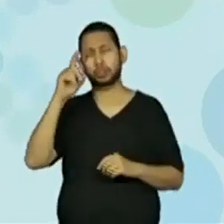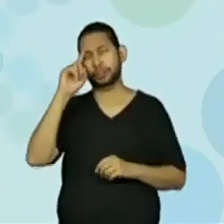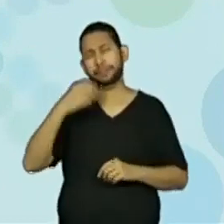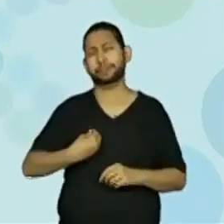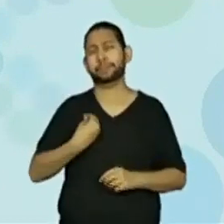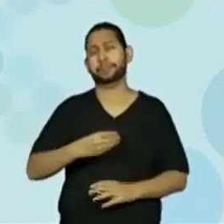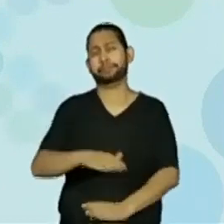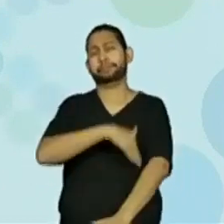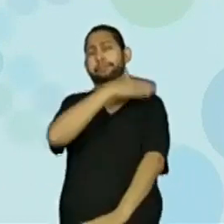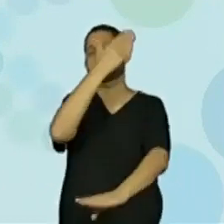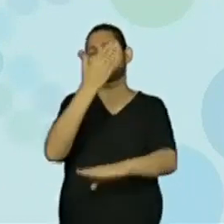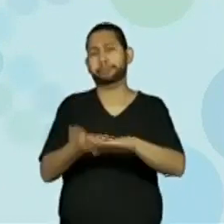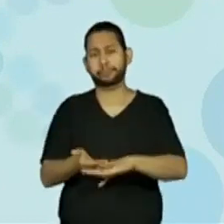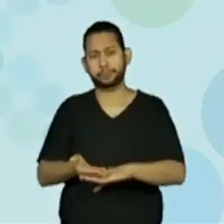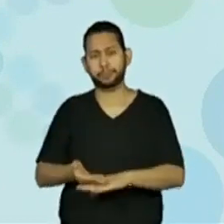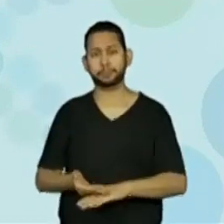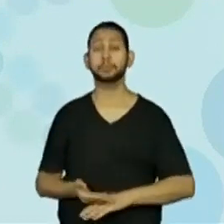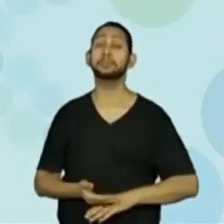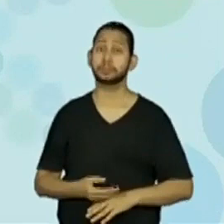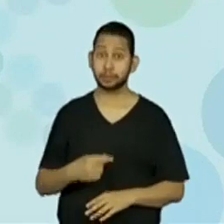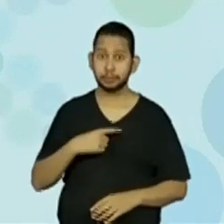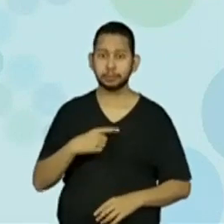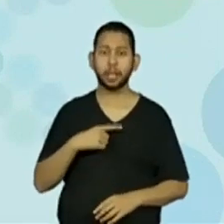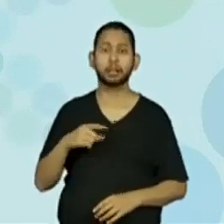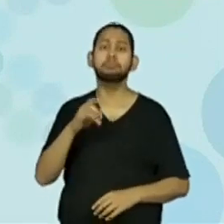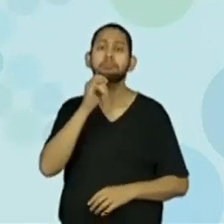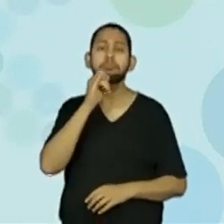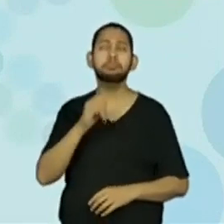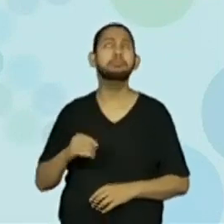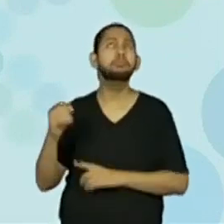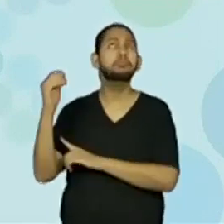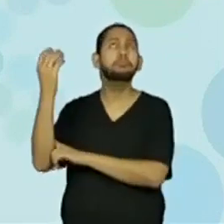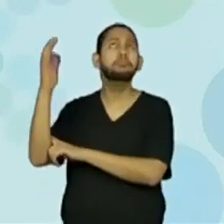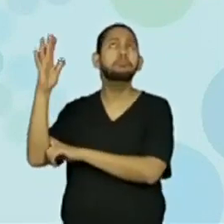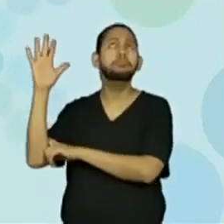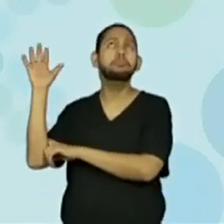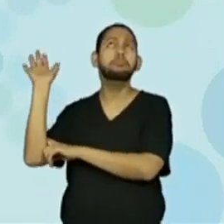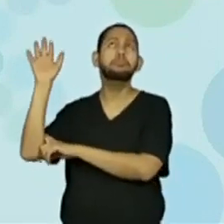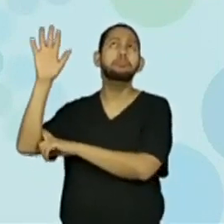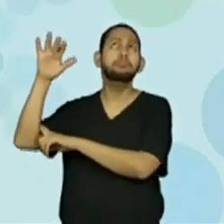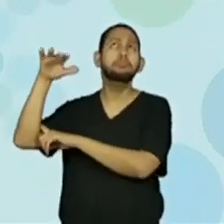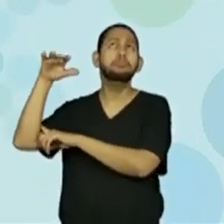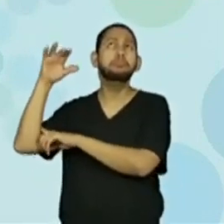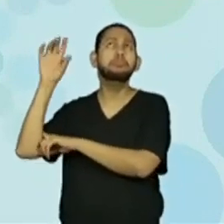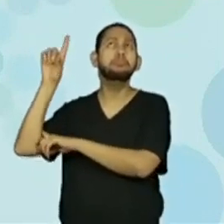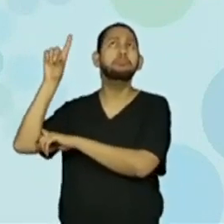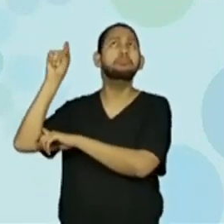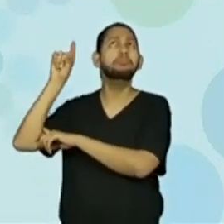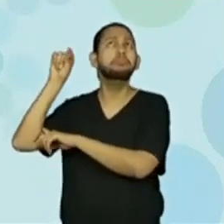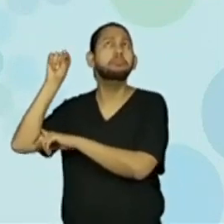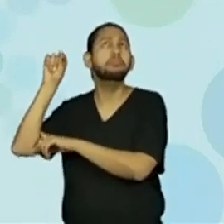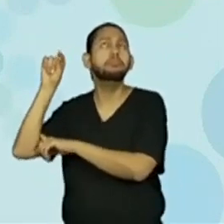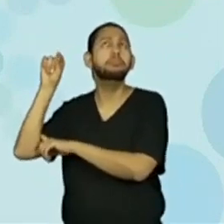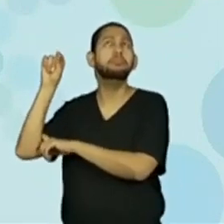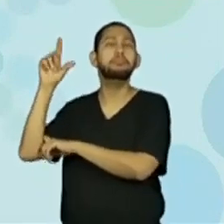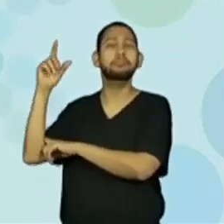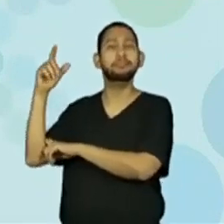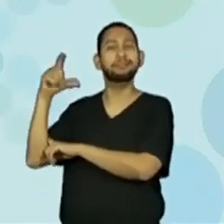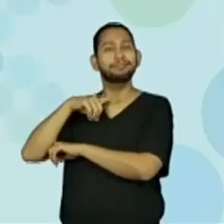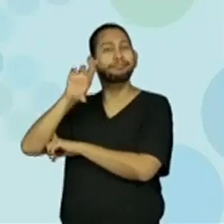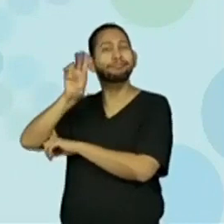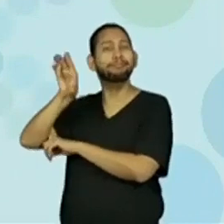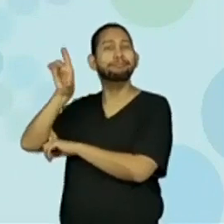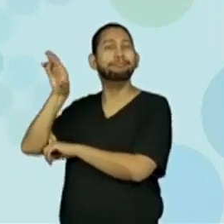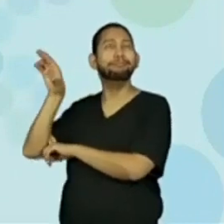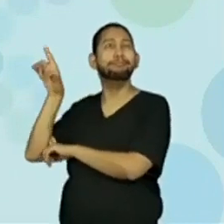dia. Sons que vêm da natureza, não é mesmo? Então, animais, os pássaros que